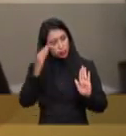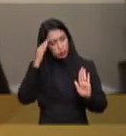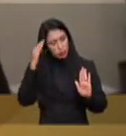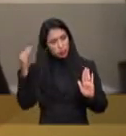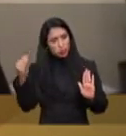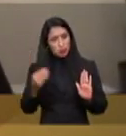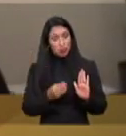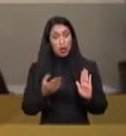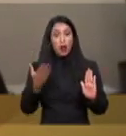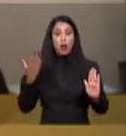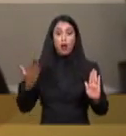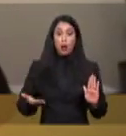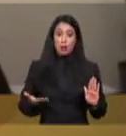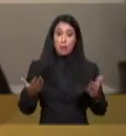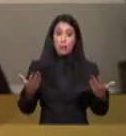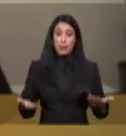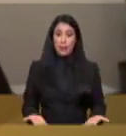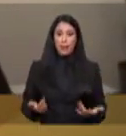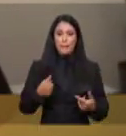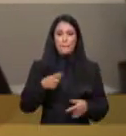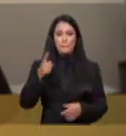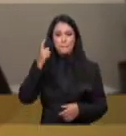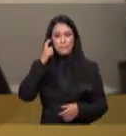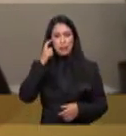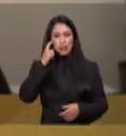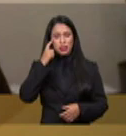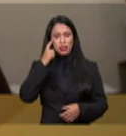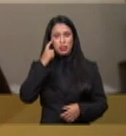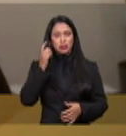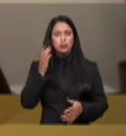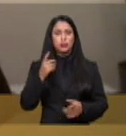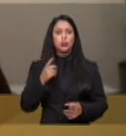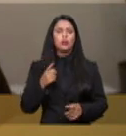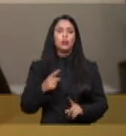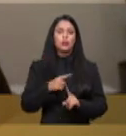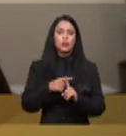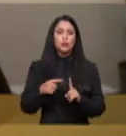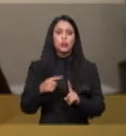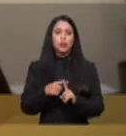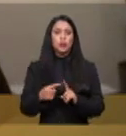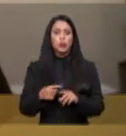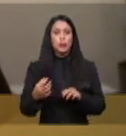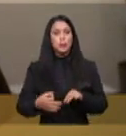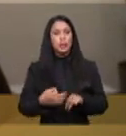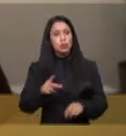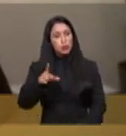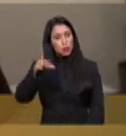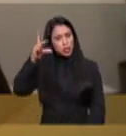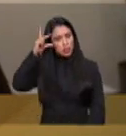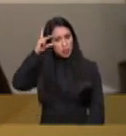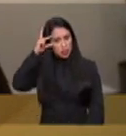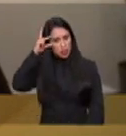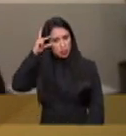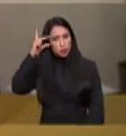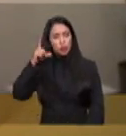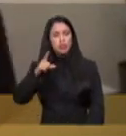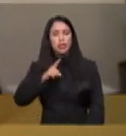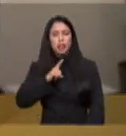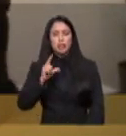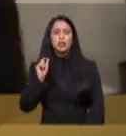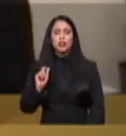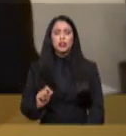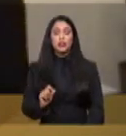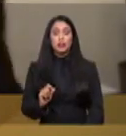preciso dizer, contudo, que simpatizo com a posição intermediária externada pelo ministro André Mendonça, que entende ocorrer